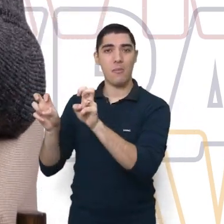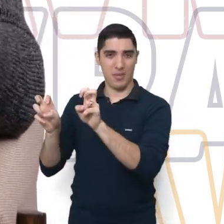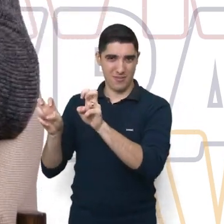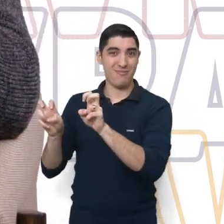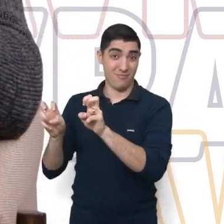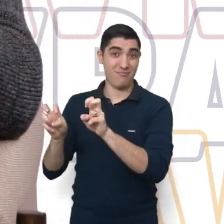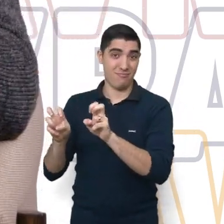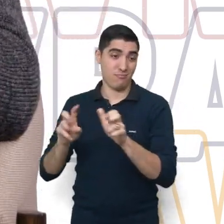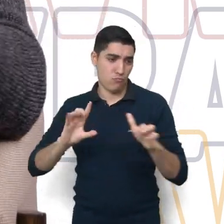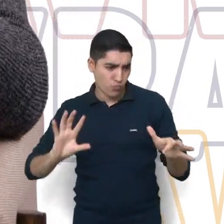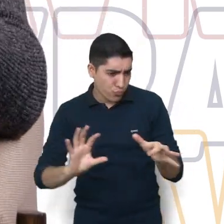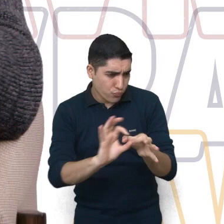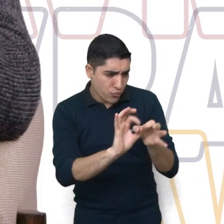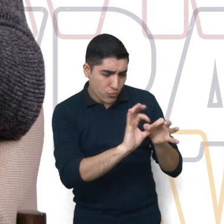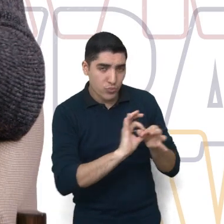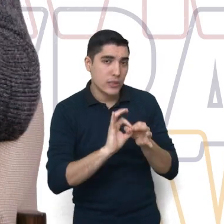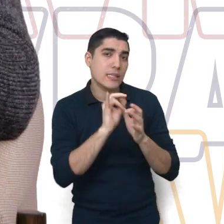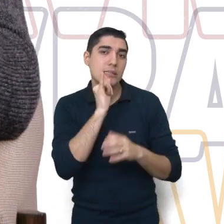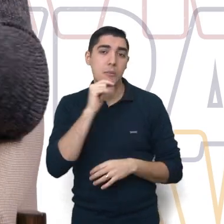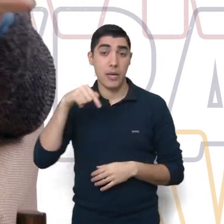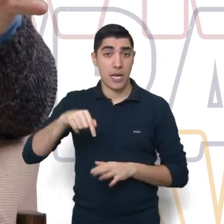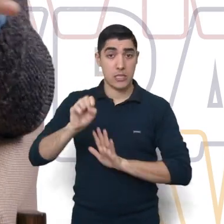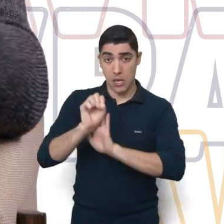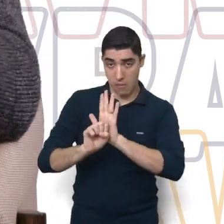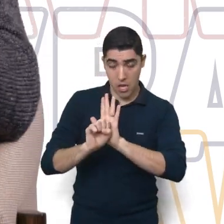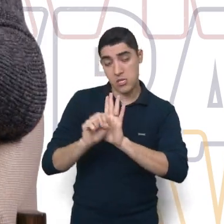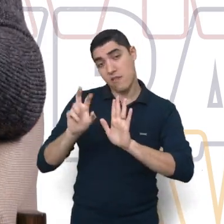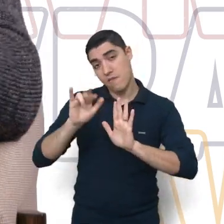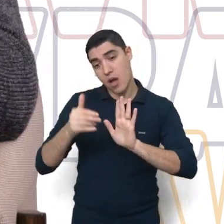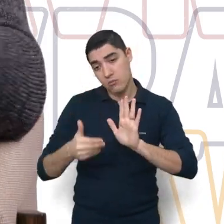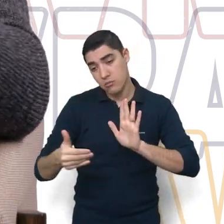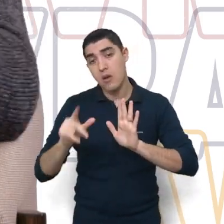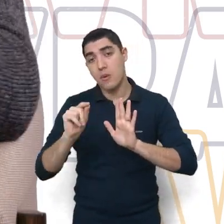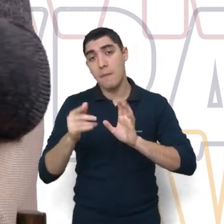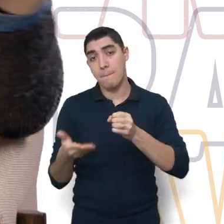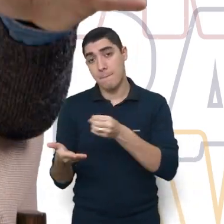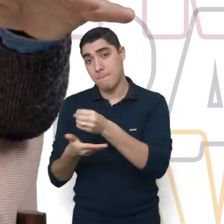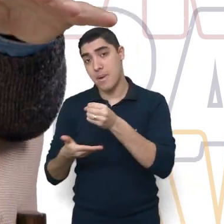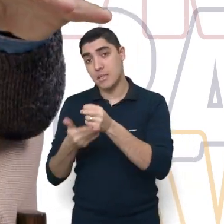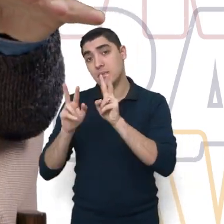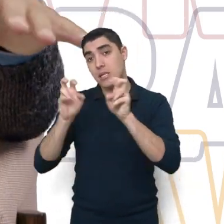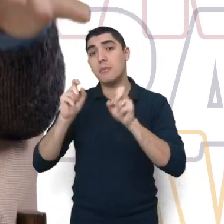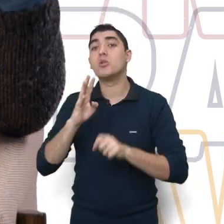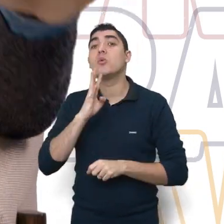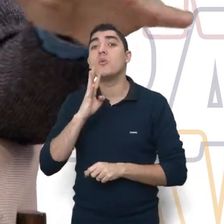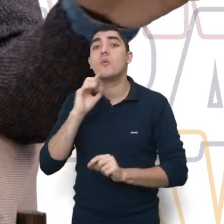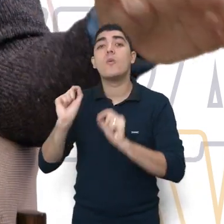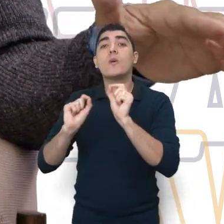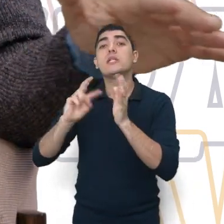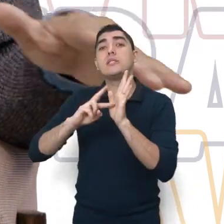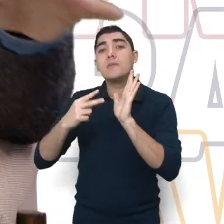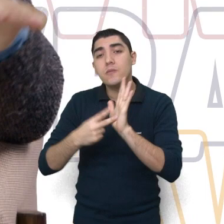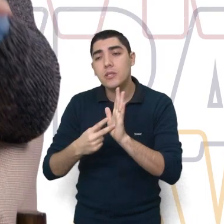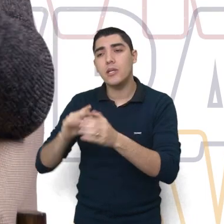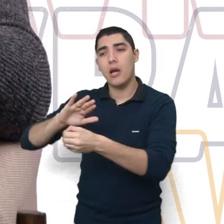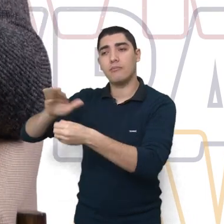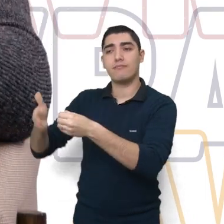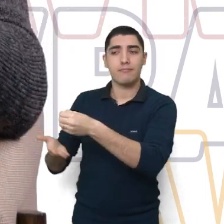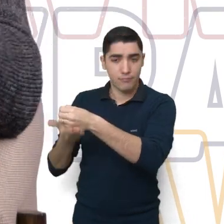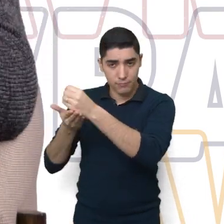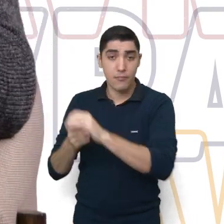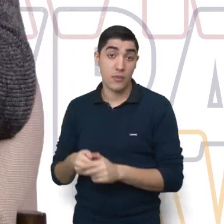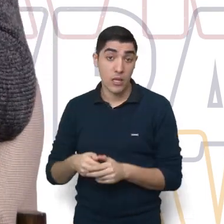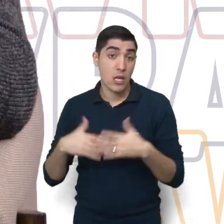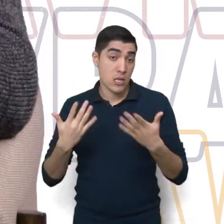né semestre o tema base é entender o que que é sustentabilidade como cada disciplina pode